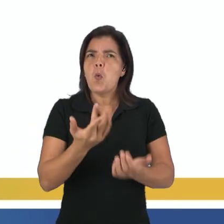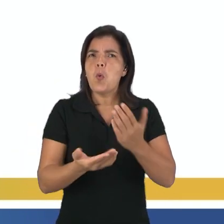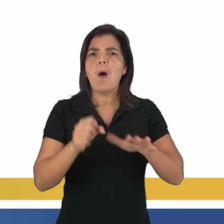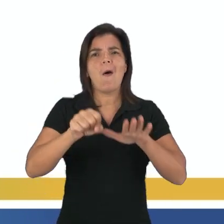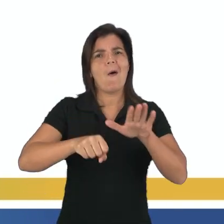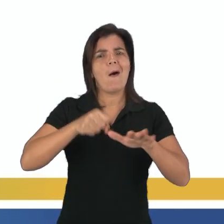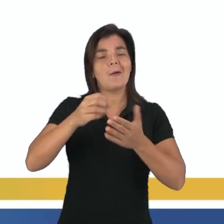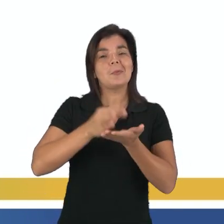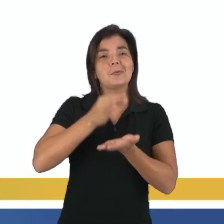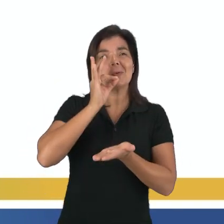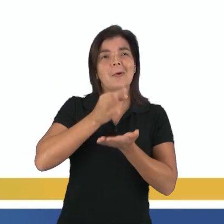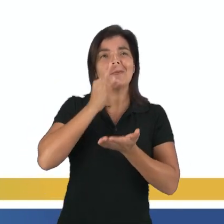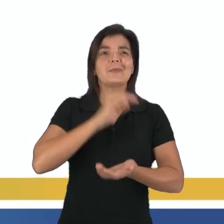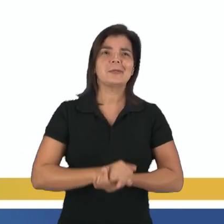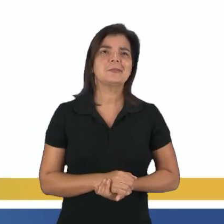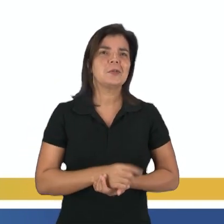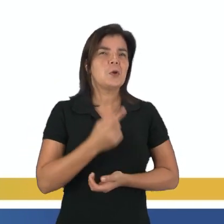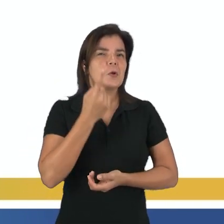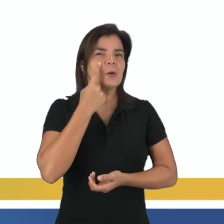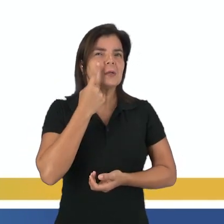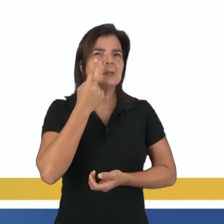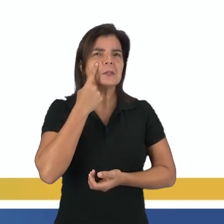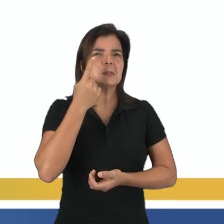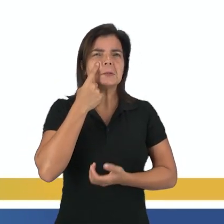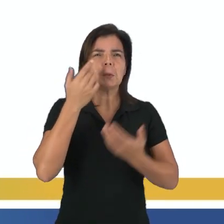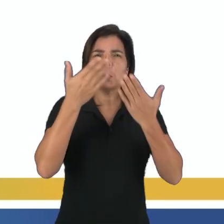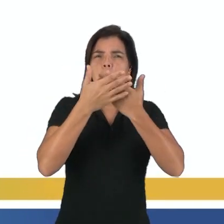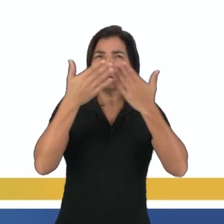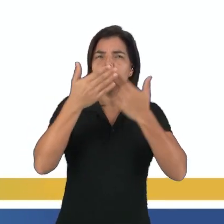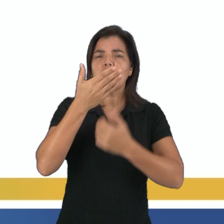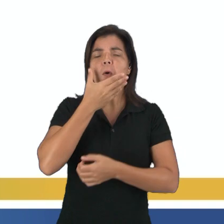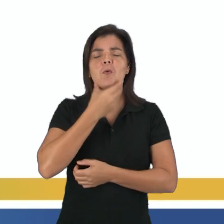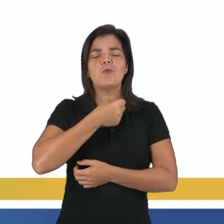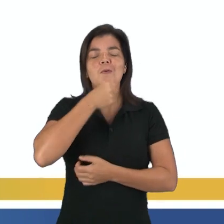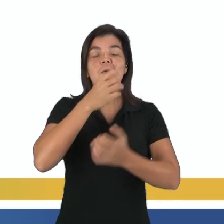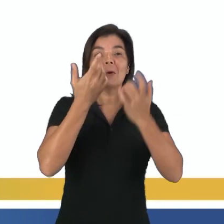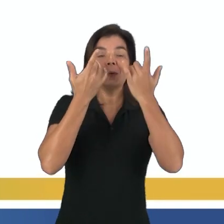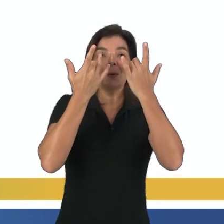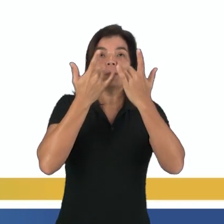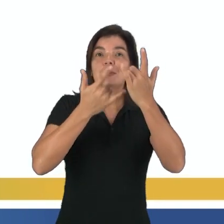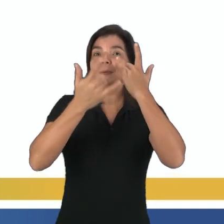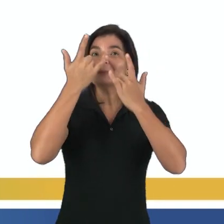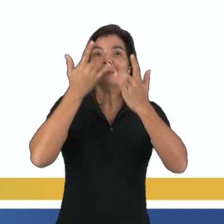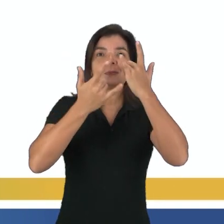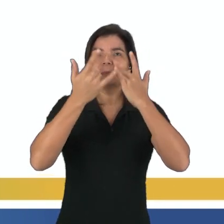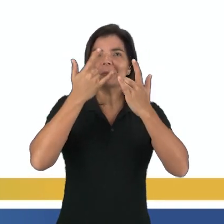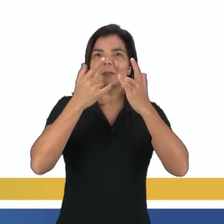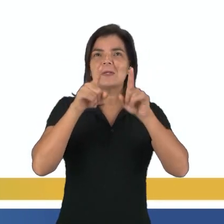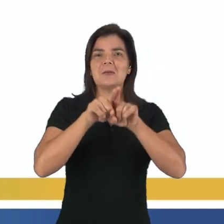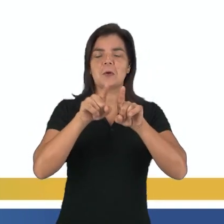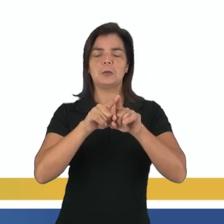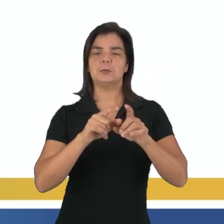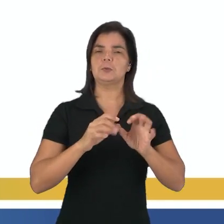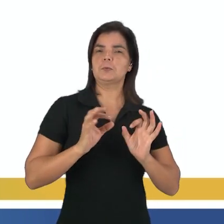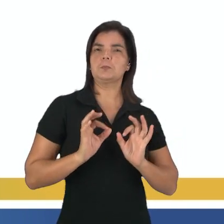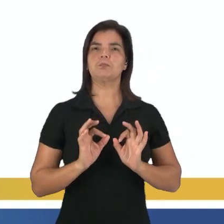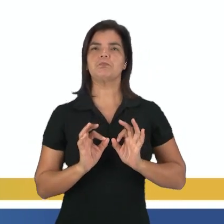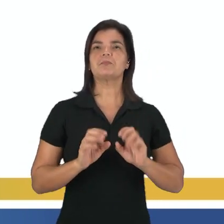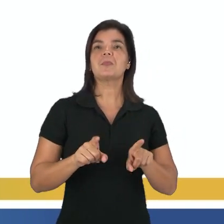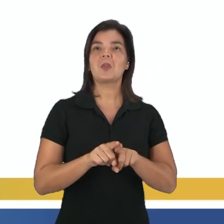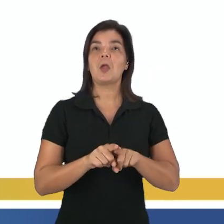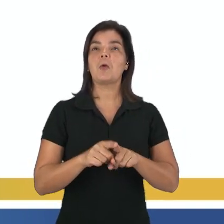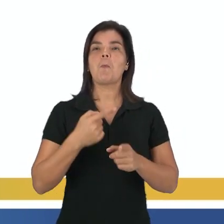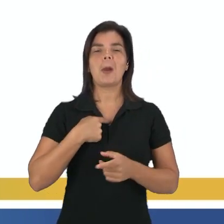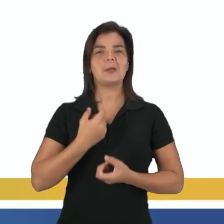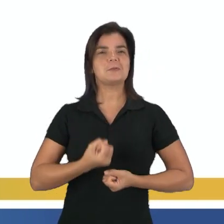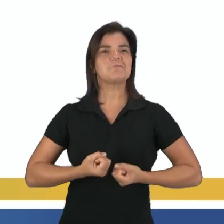na máquina de café e os olhos embaçados do avô se iluminam. Ele endireita as costas e como